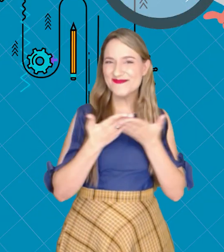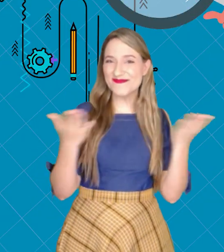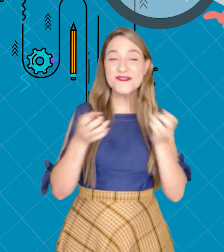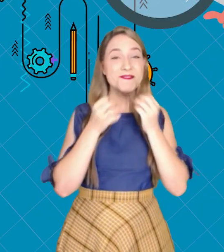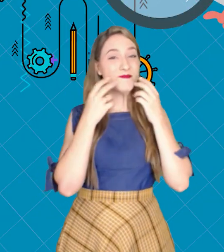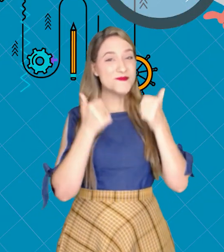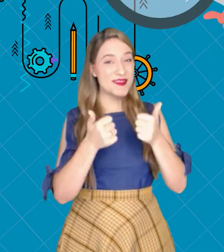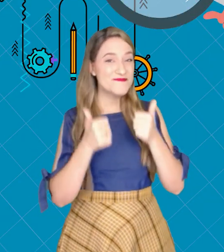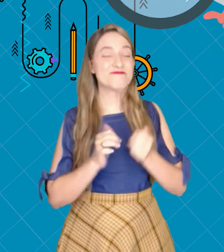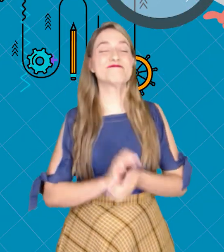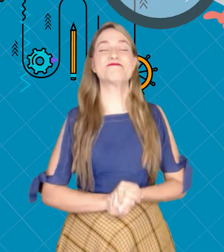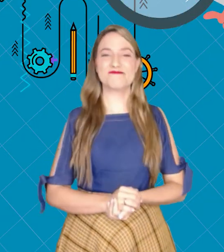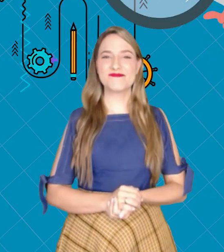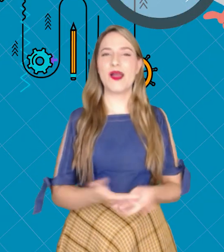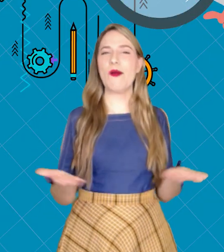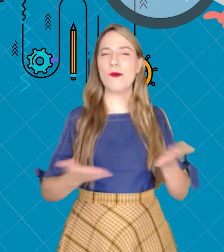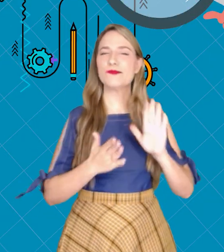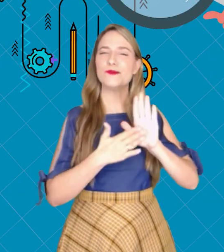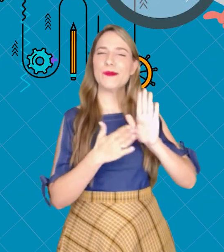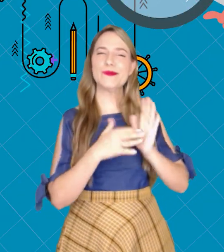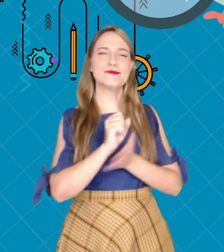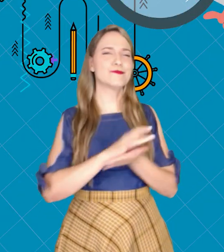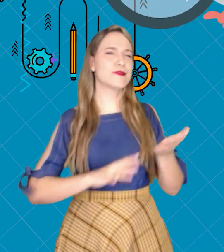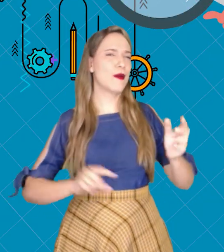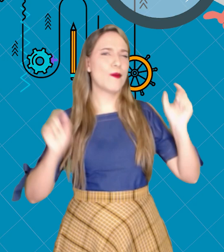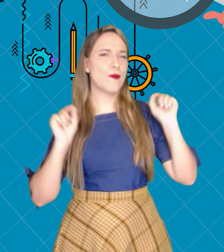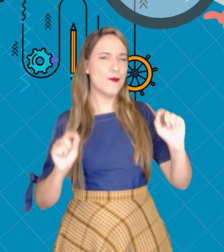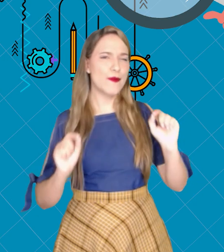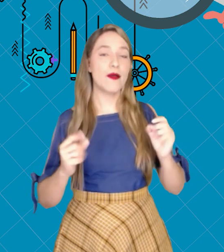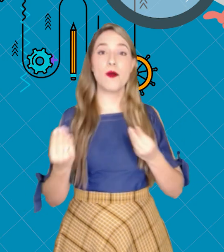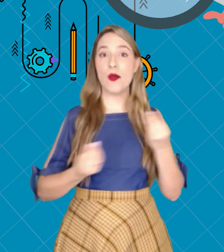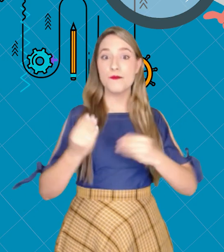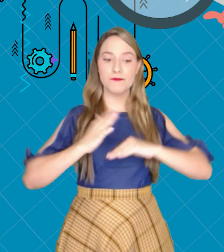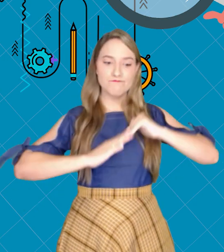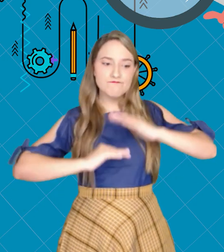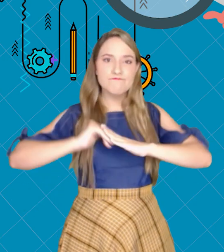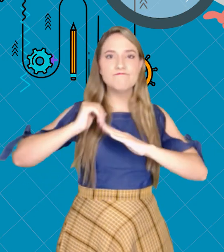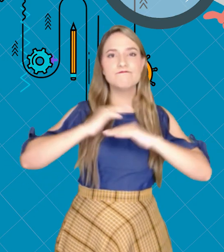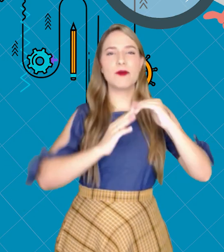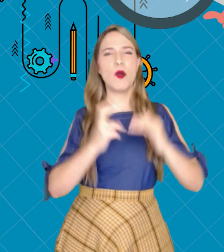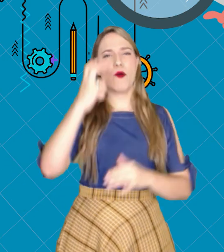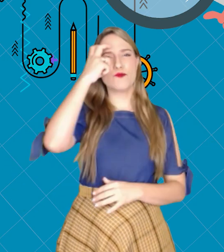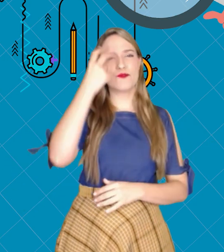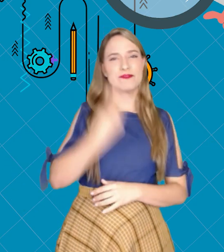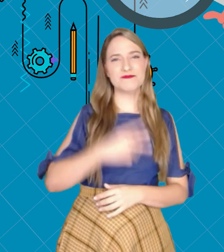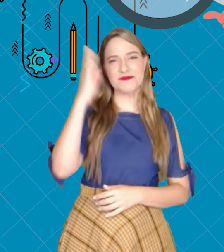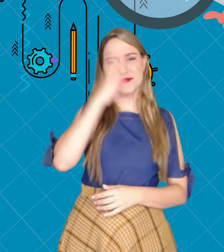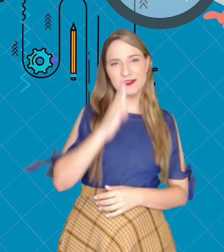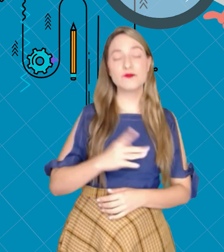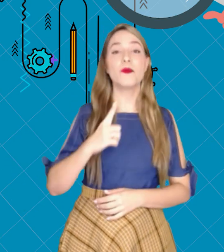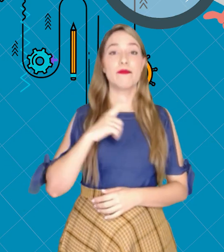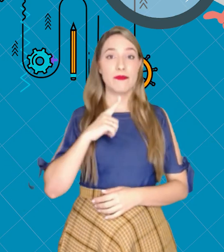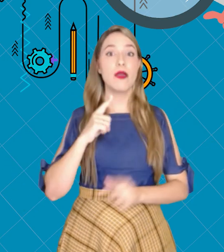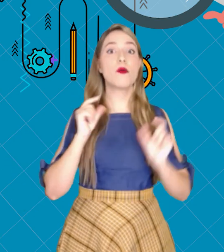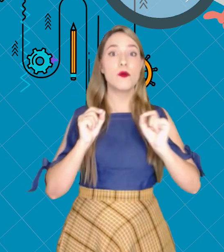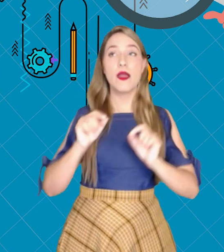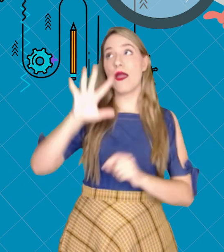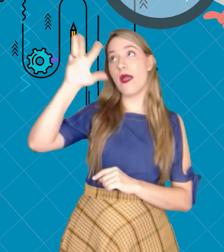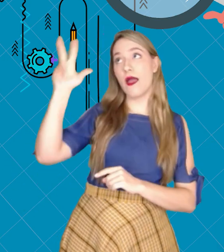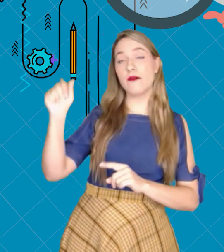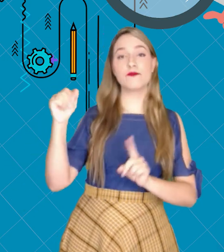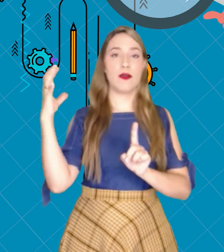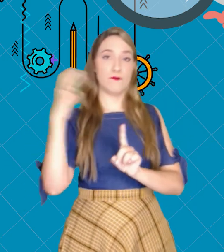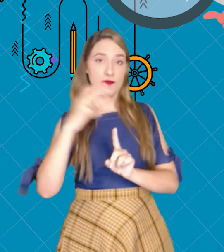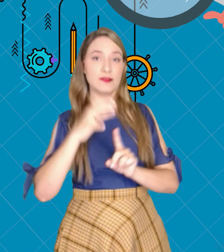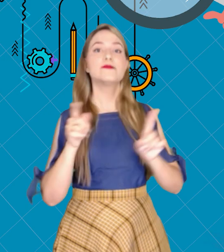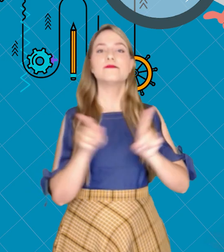pessoal, tudo bem? A proposta de hoje é sobre a construção da cultura brasileira a partir das influências